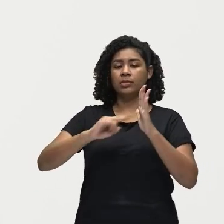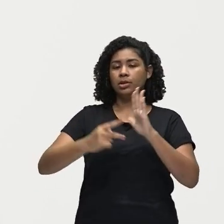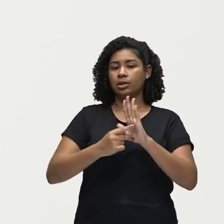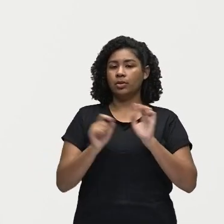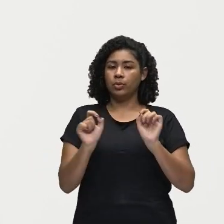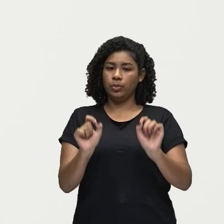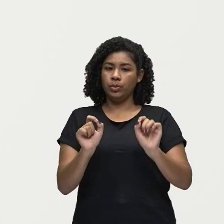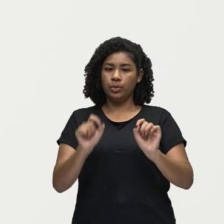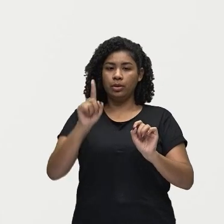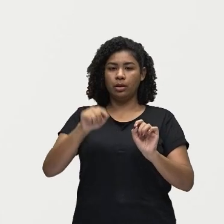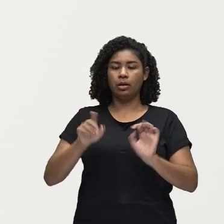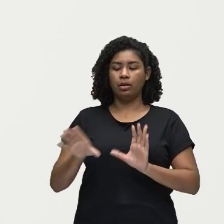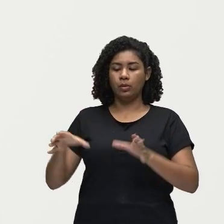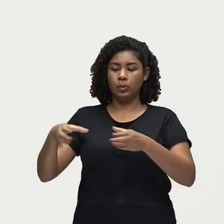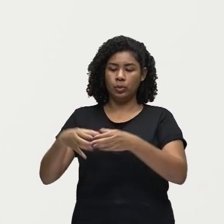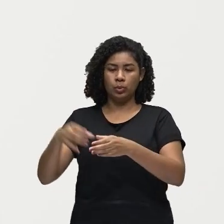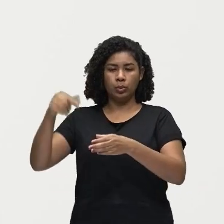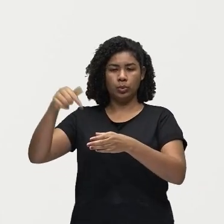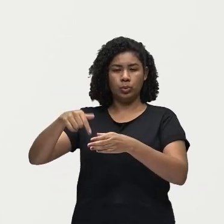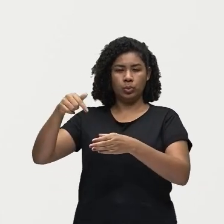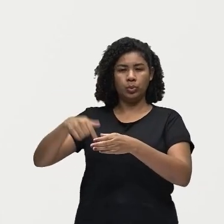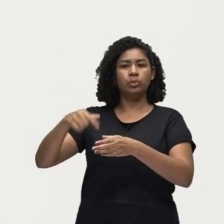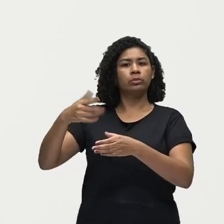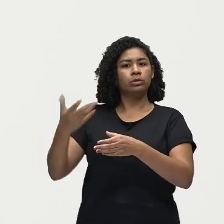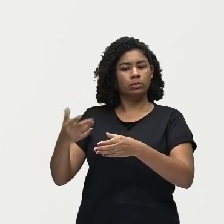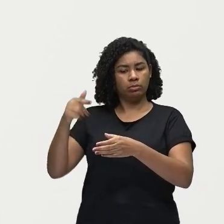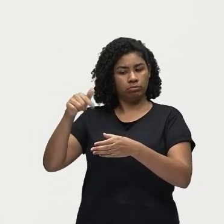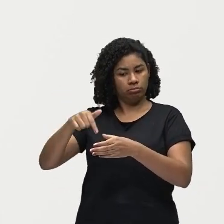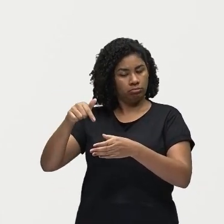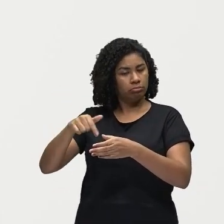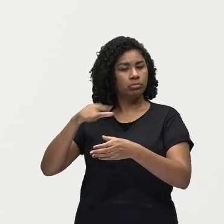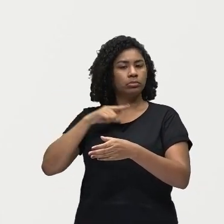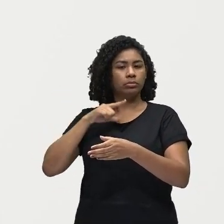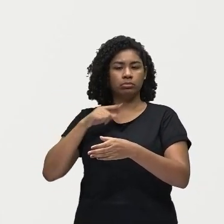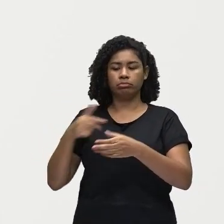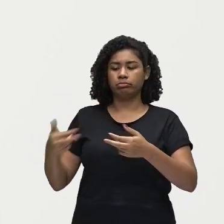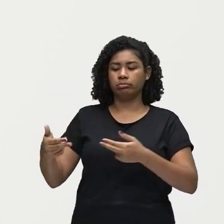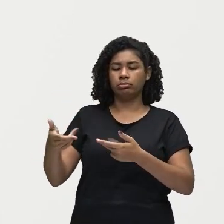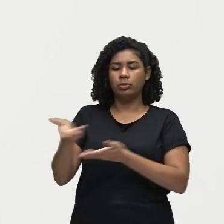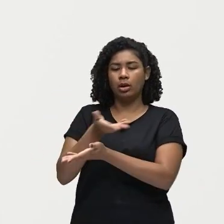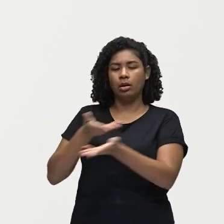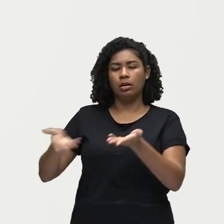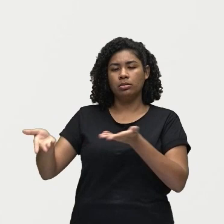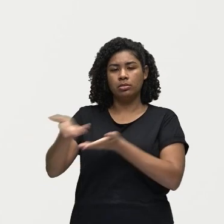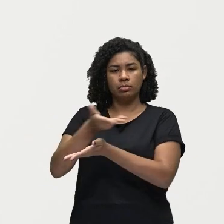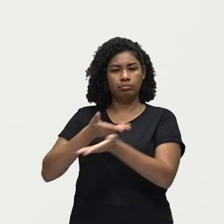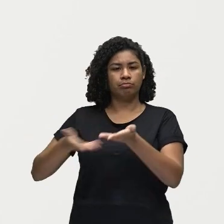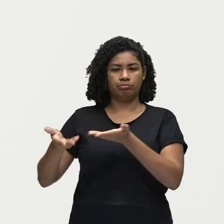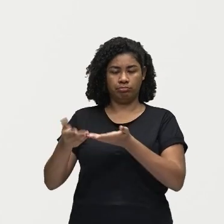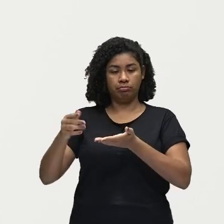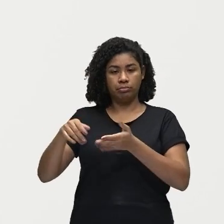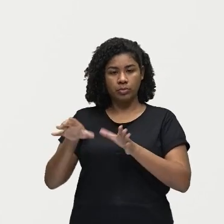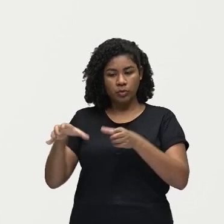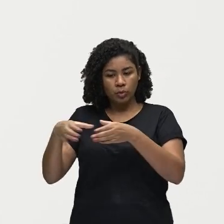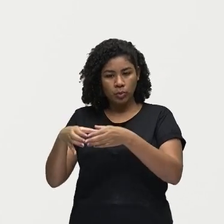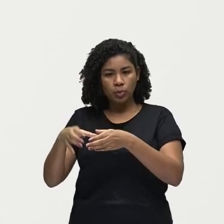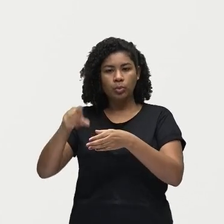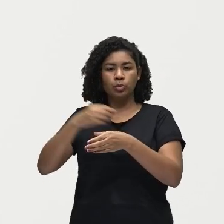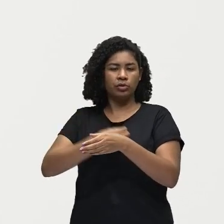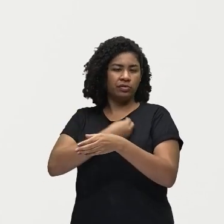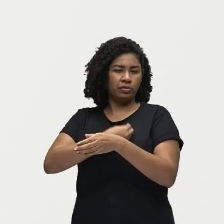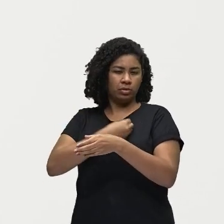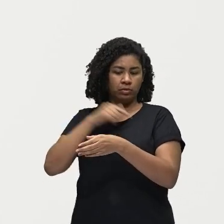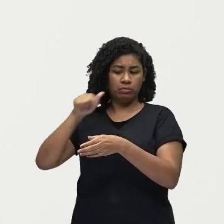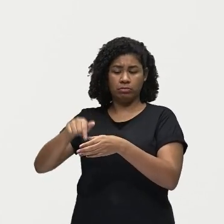ocorre dentro da espécie. Então, ocorre com indivíduos da mesma espécie. Essas relações